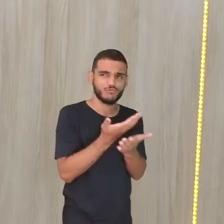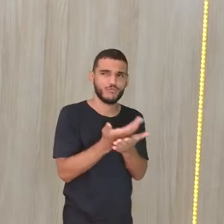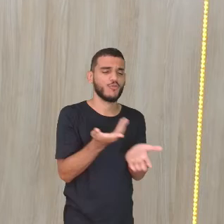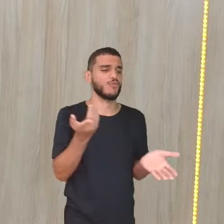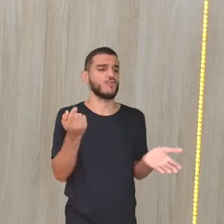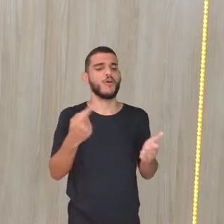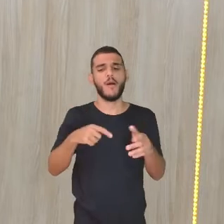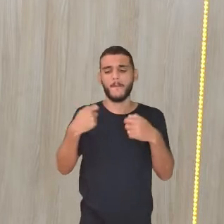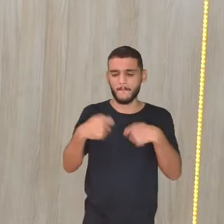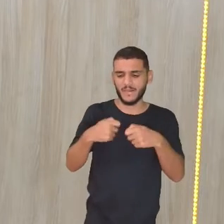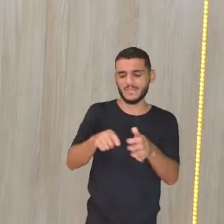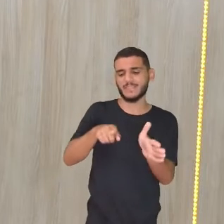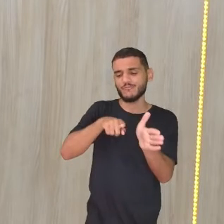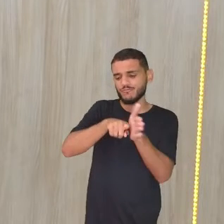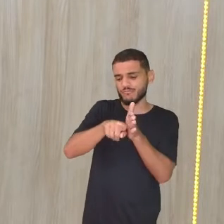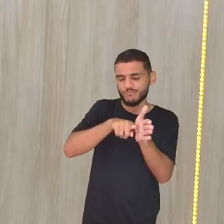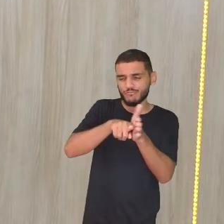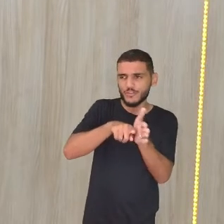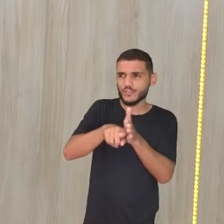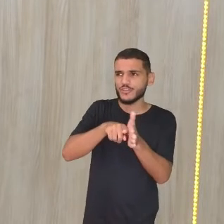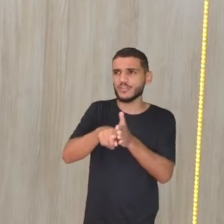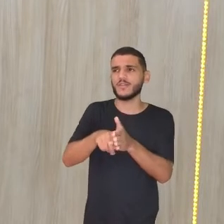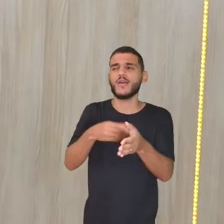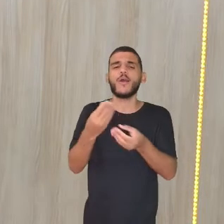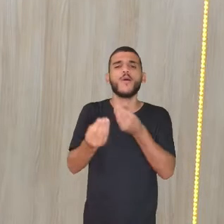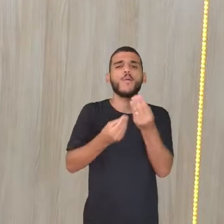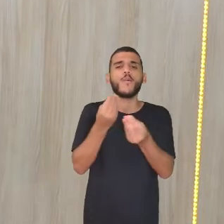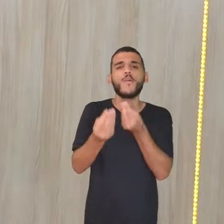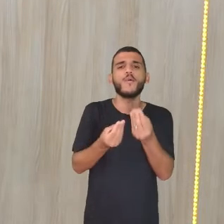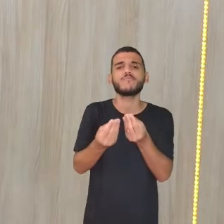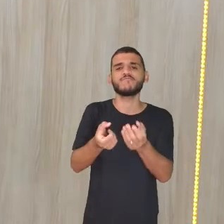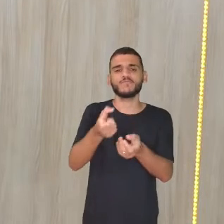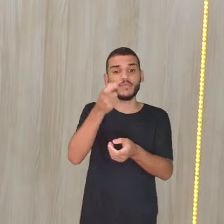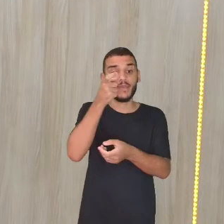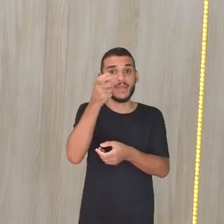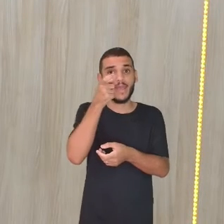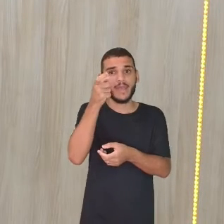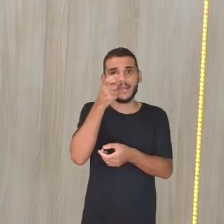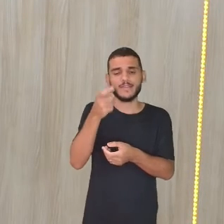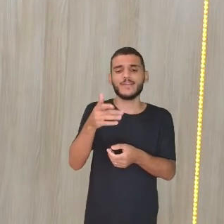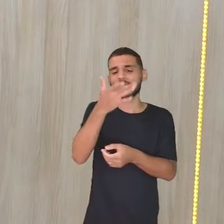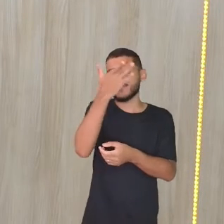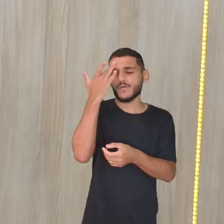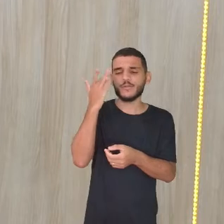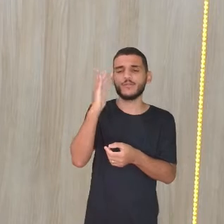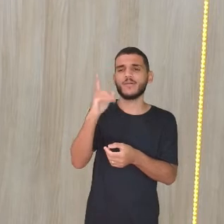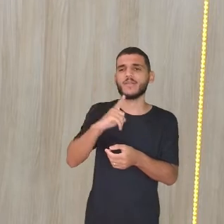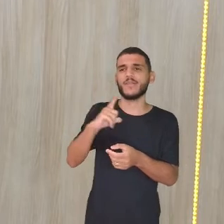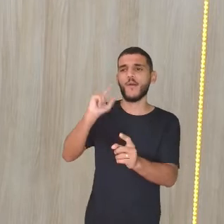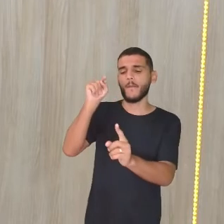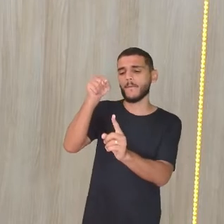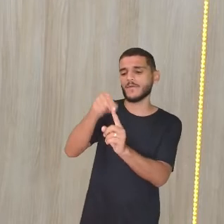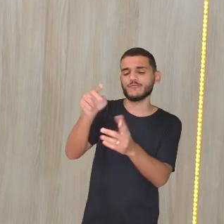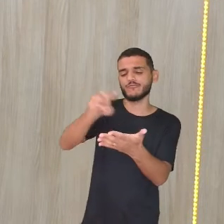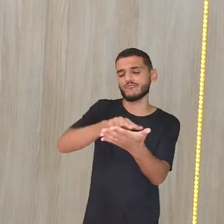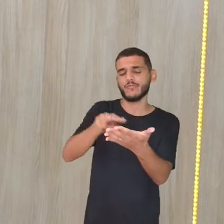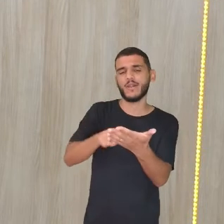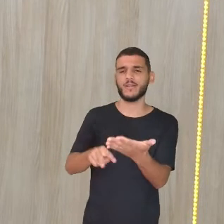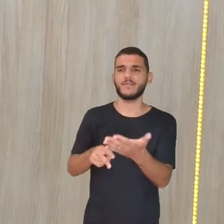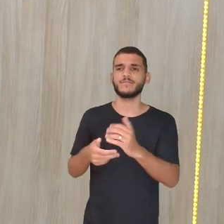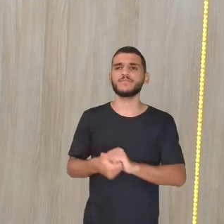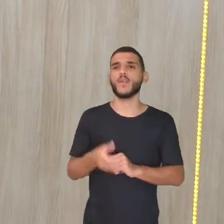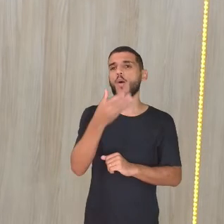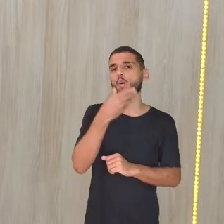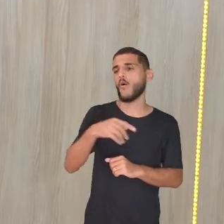de campo que é feita sobre o interesse daquele público-alvo. Então, Maurício de Souza,